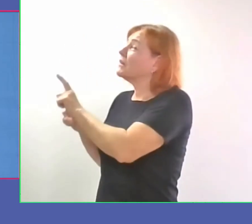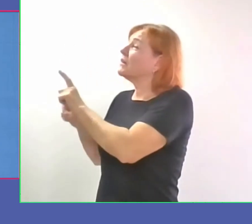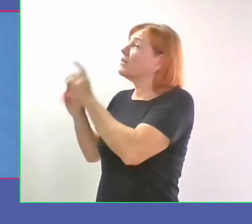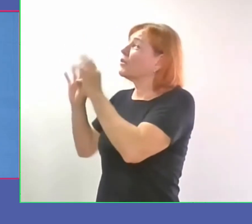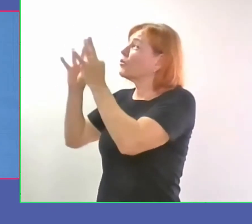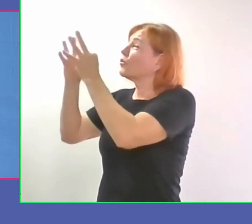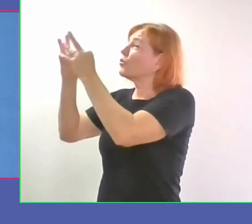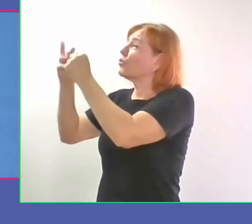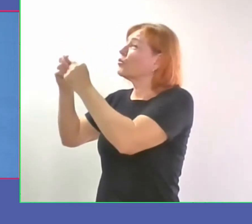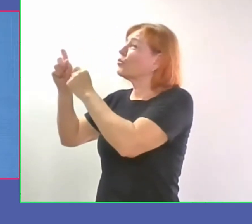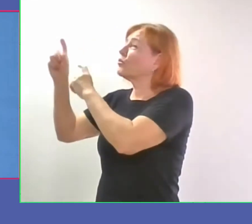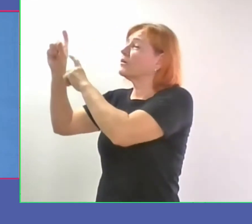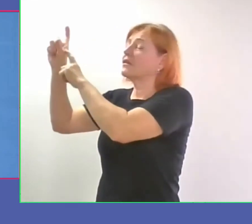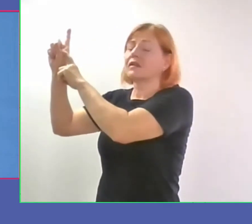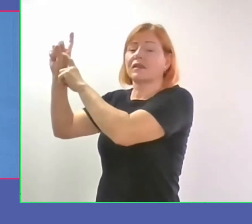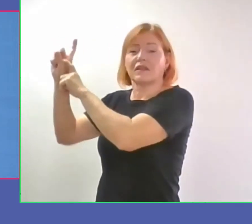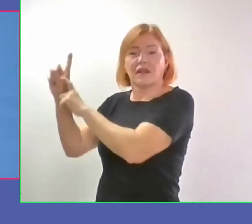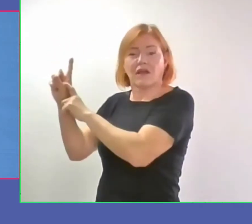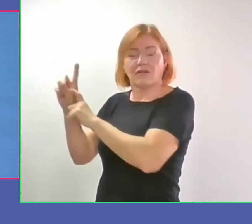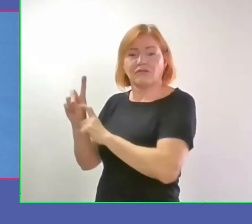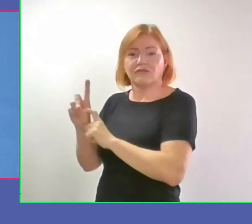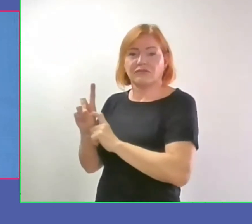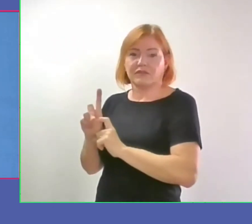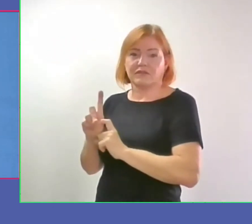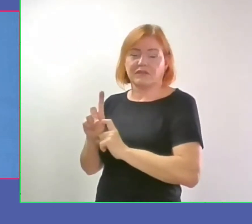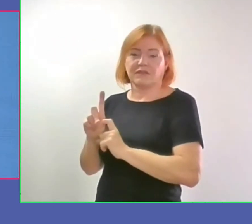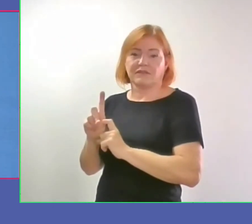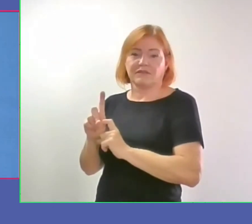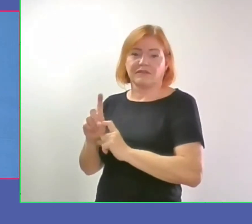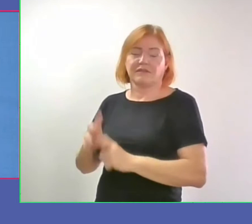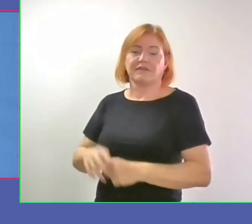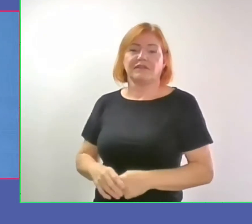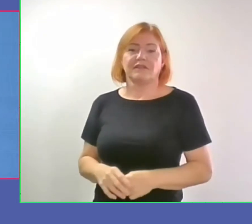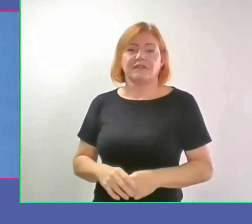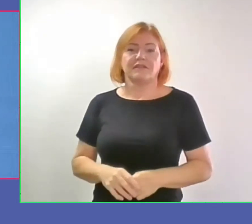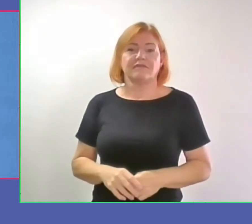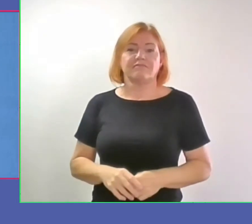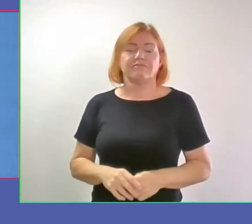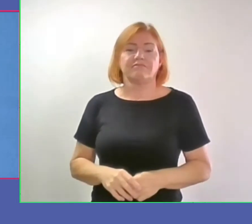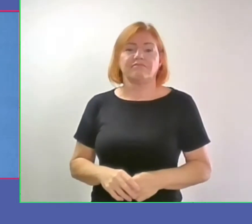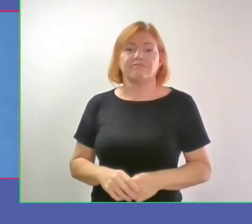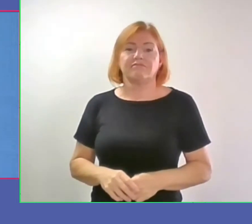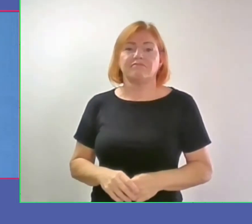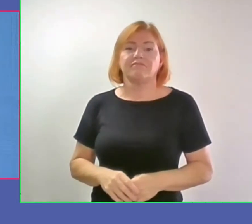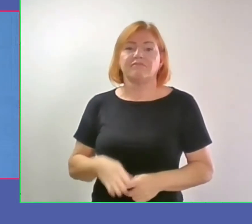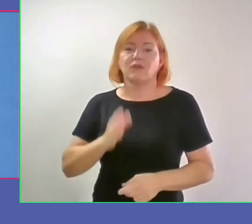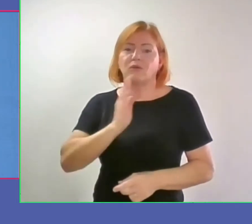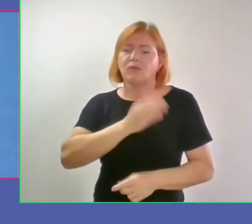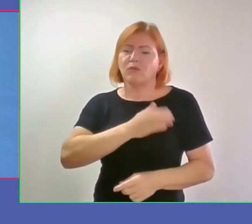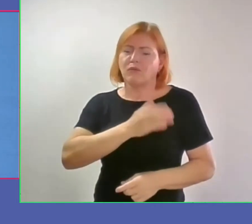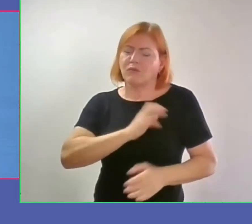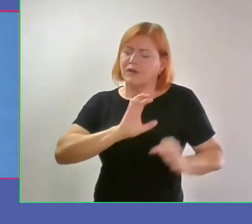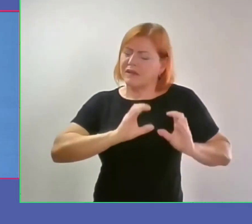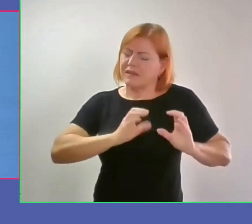contrito, humilde e um coração quebrantado e arrependido. E